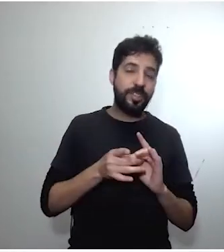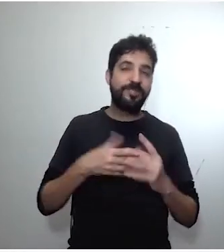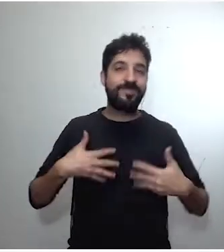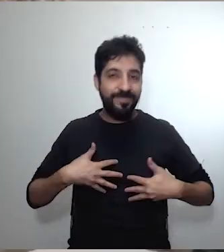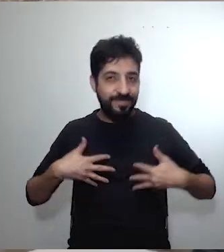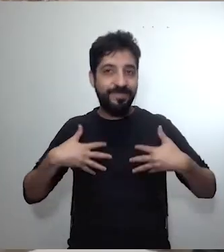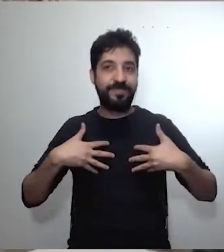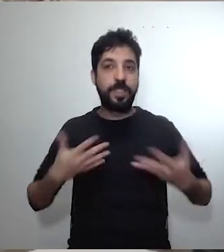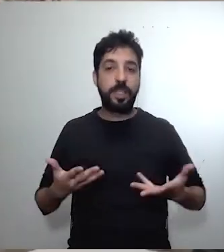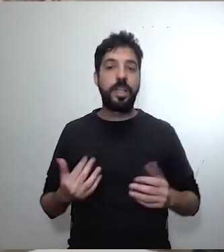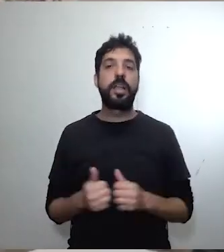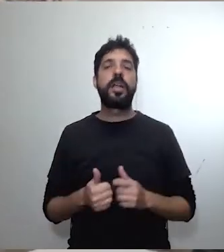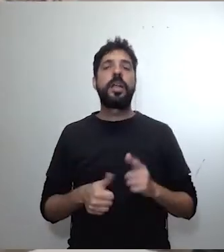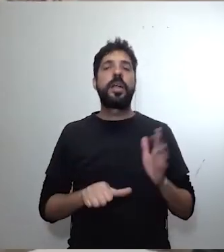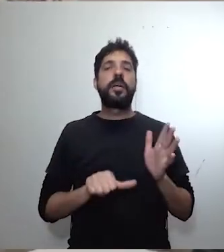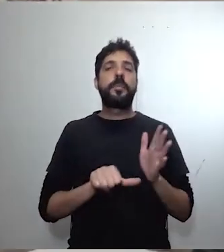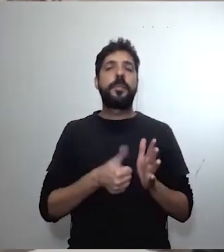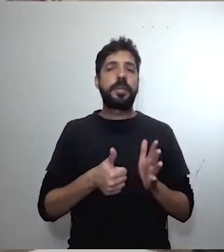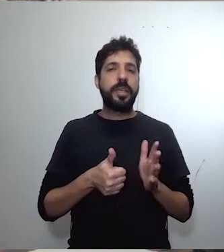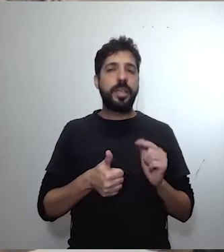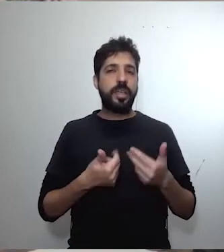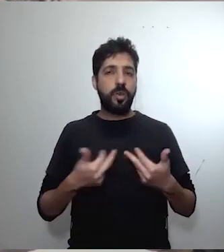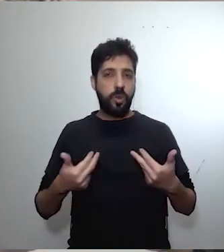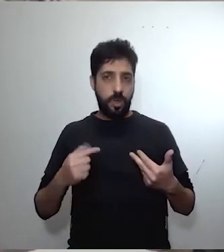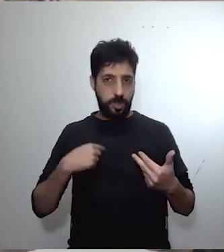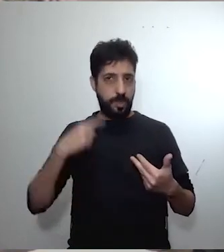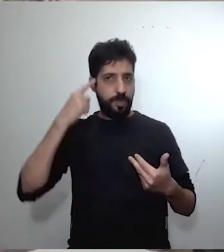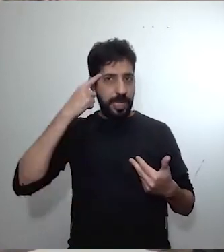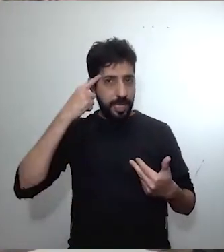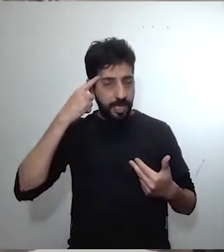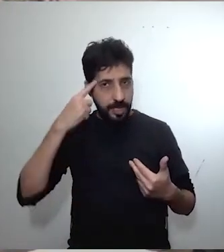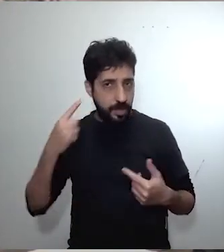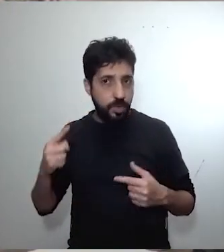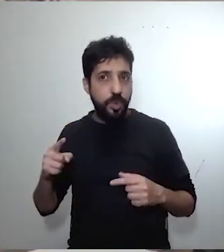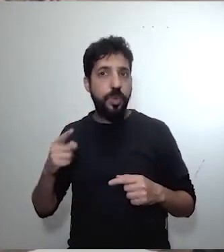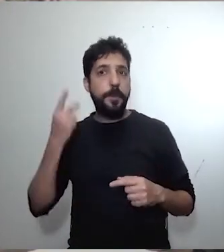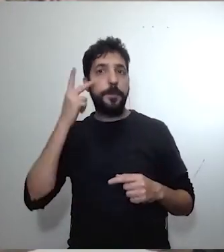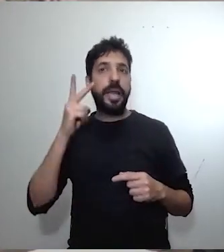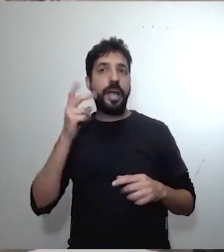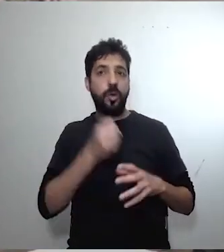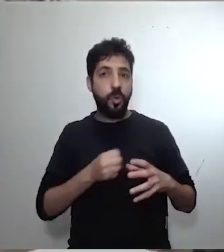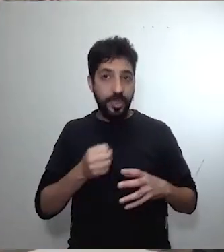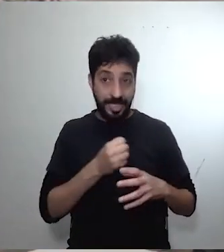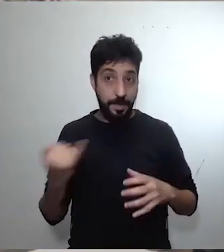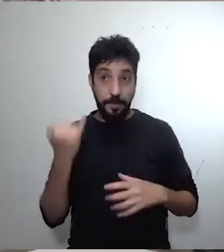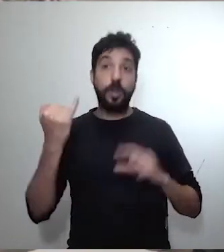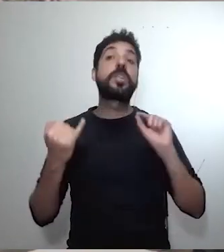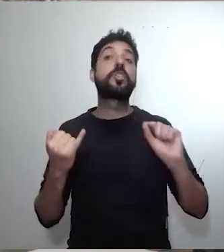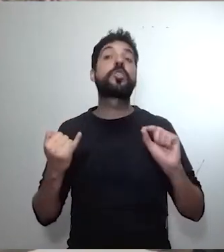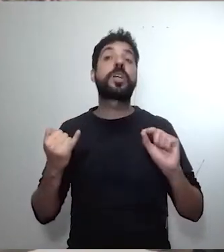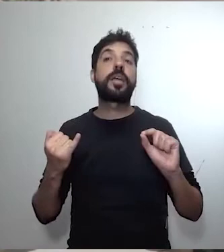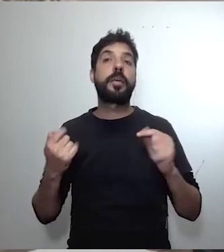unir afetos. A primeira coisa que eu acho importante em se aprender a cozinhar é por